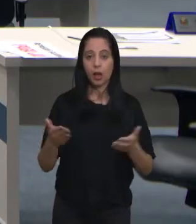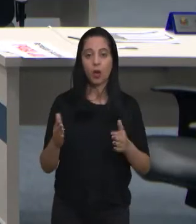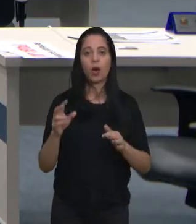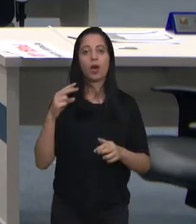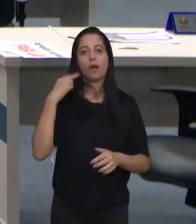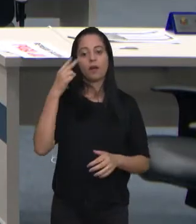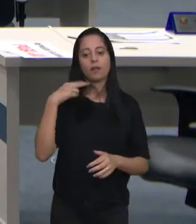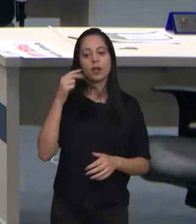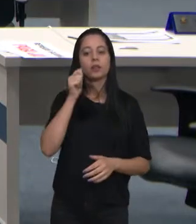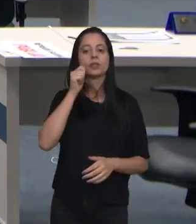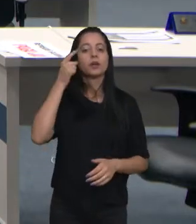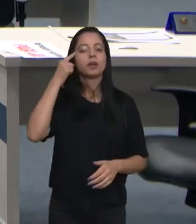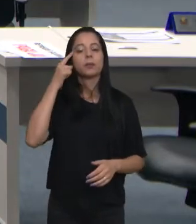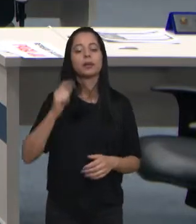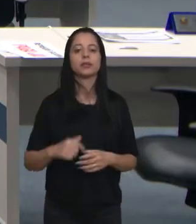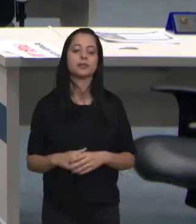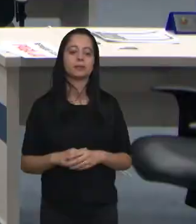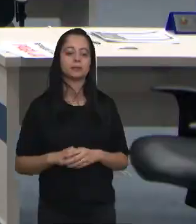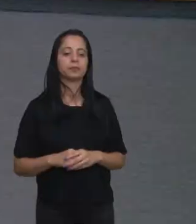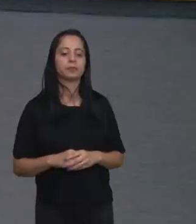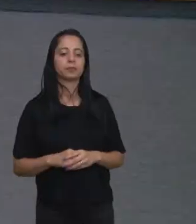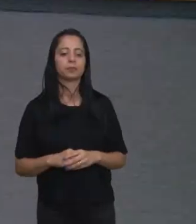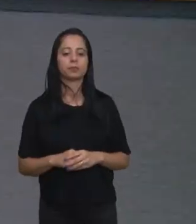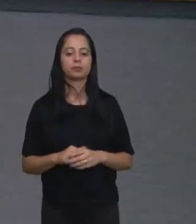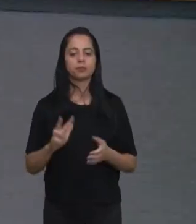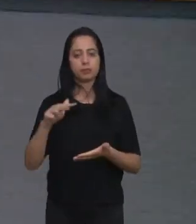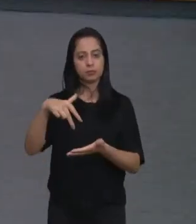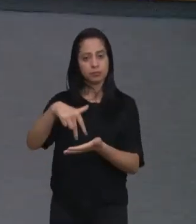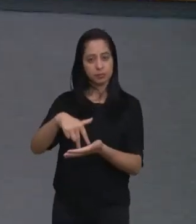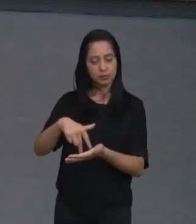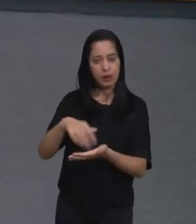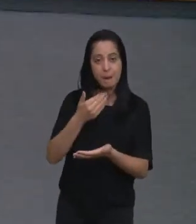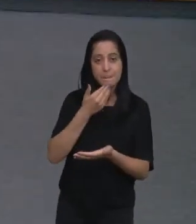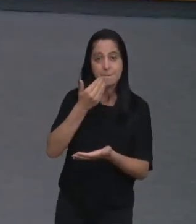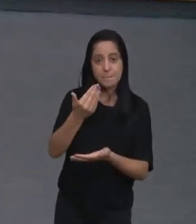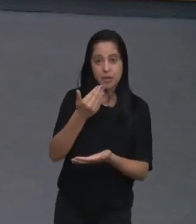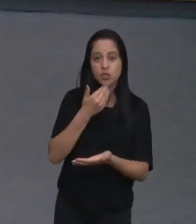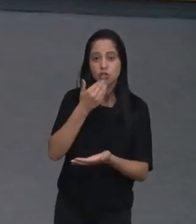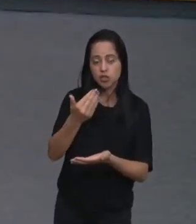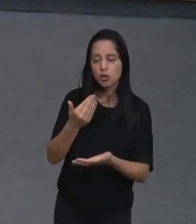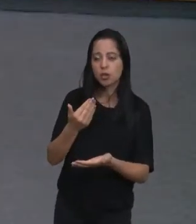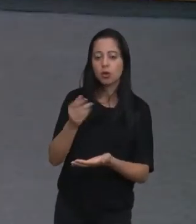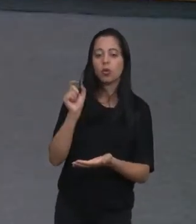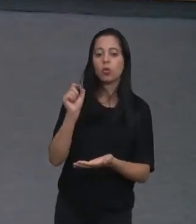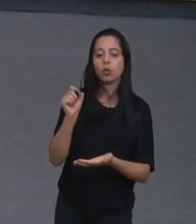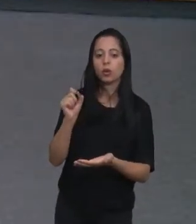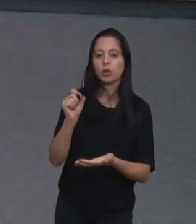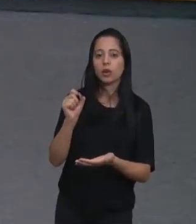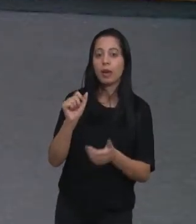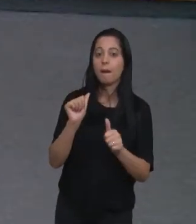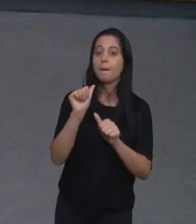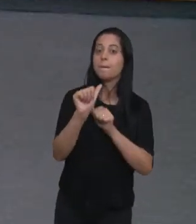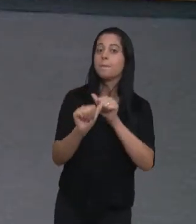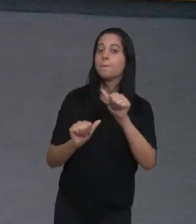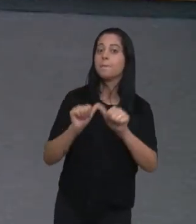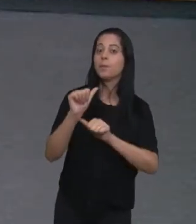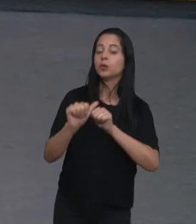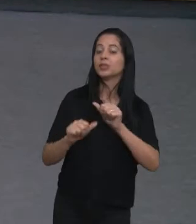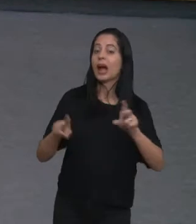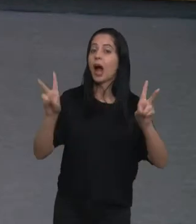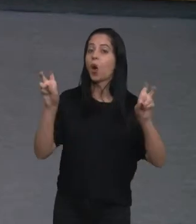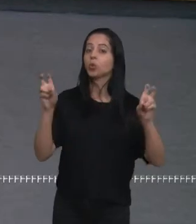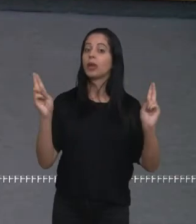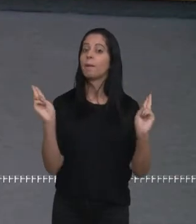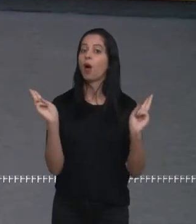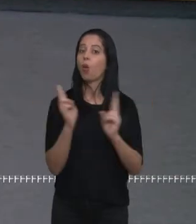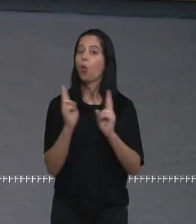Amélia Naomi. Senhor presidente, eu gostaria de fazer um pedido verbal para alterar o rito de